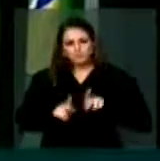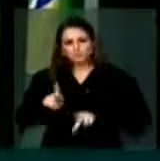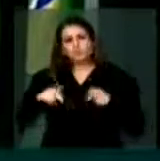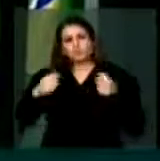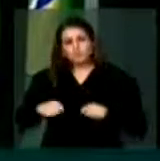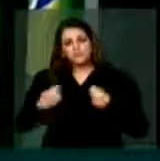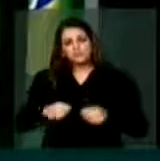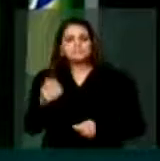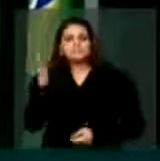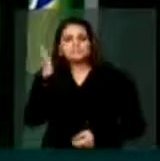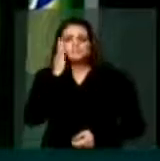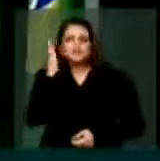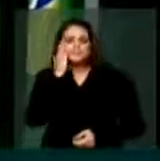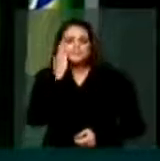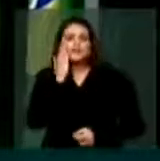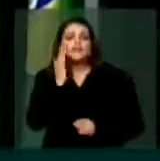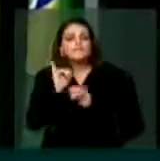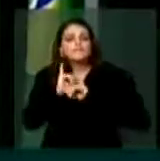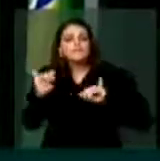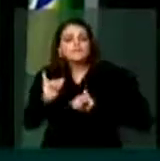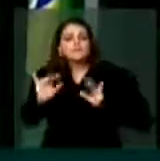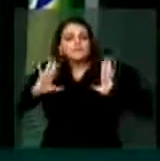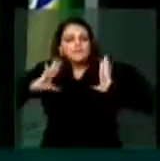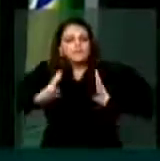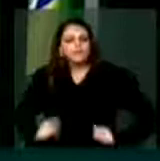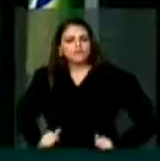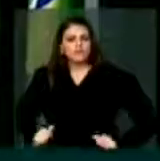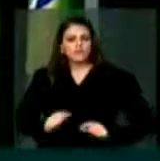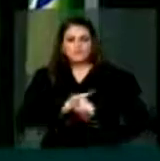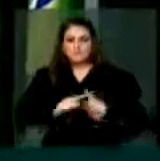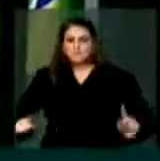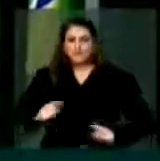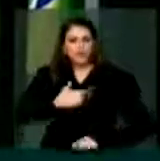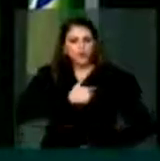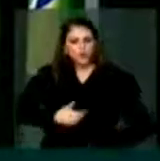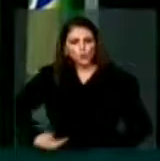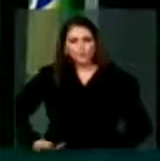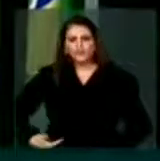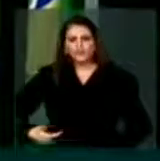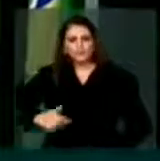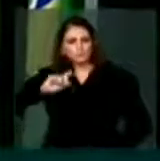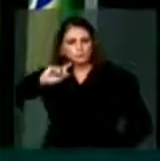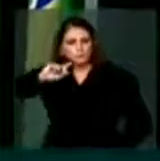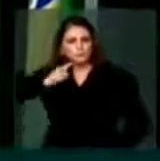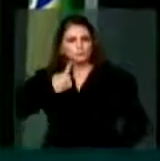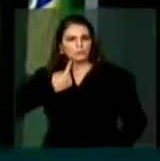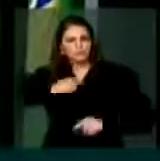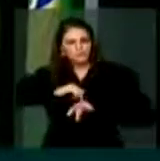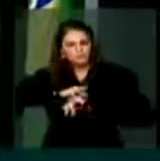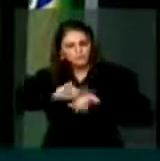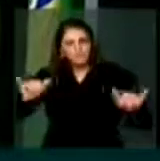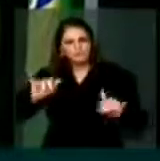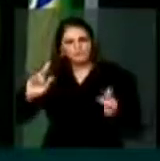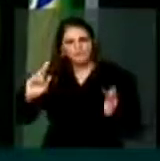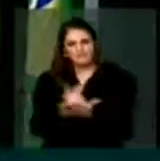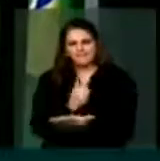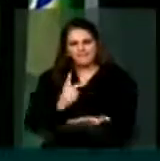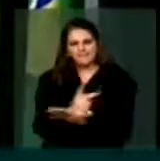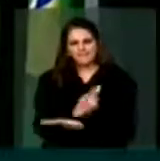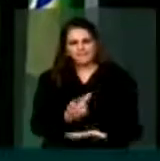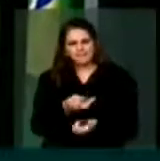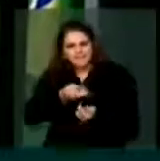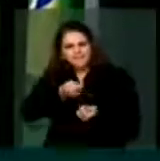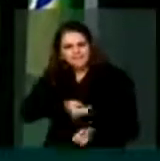informações. E para vencer a qualquer custo, o governo fez tudo o que pôde fazer para não oferecer as informações